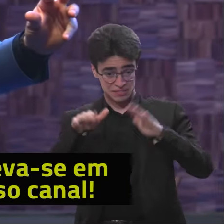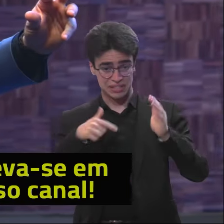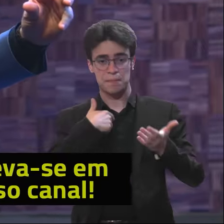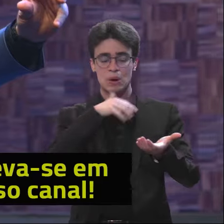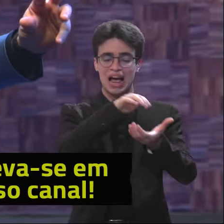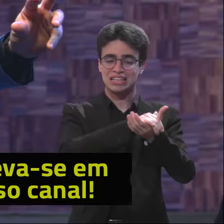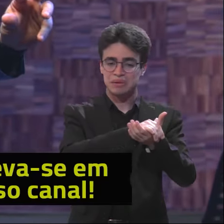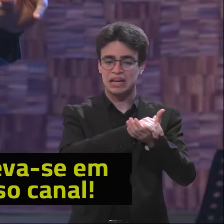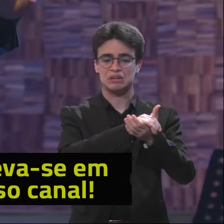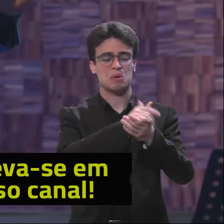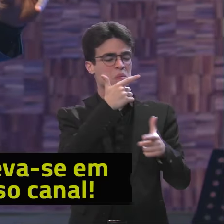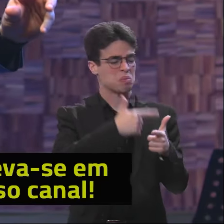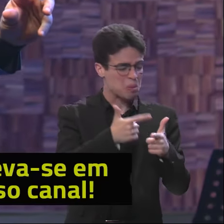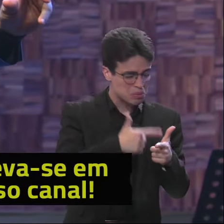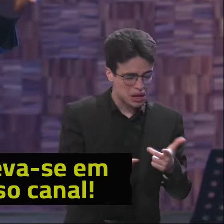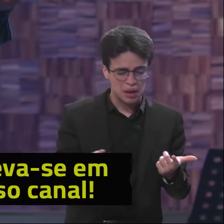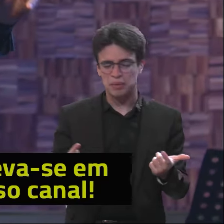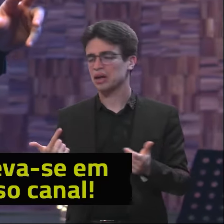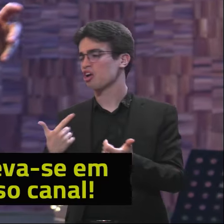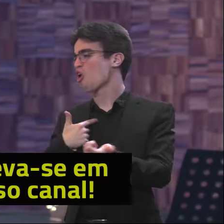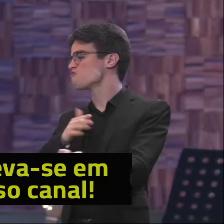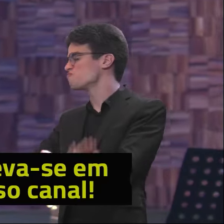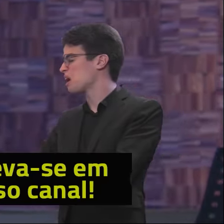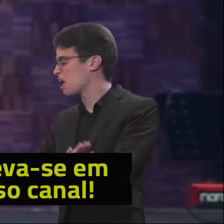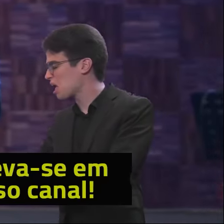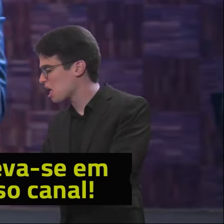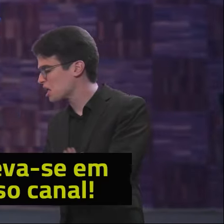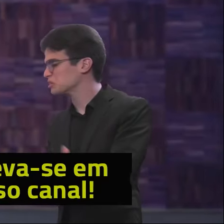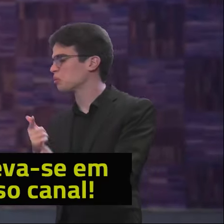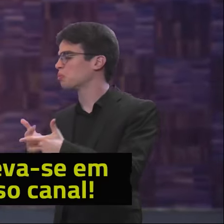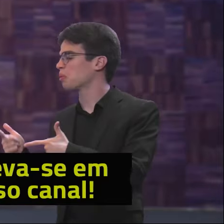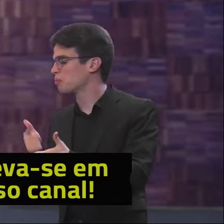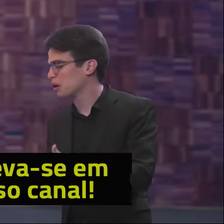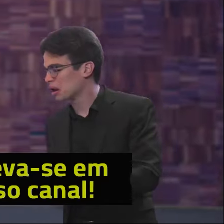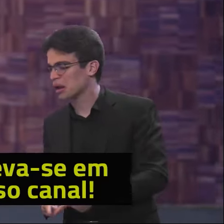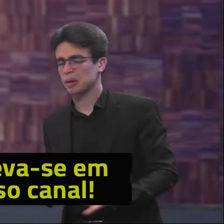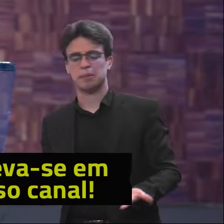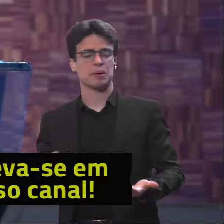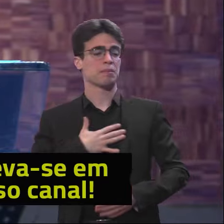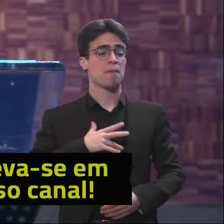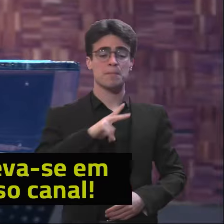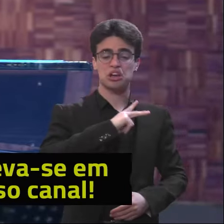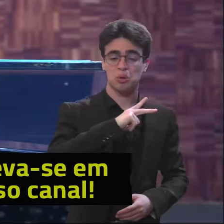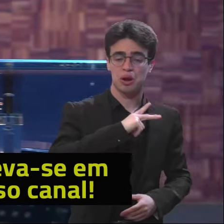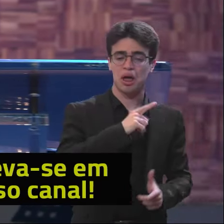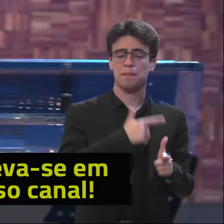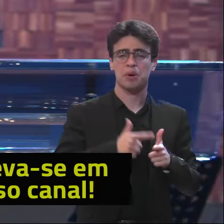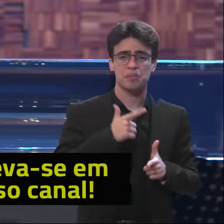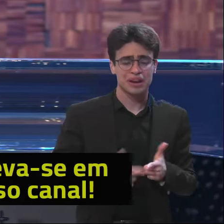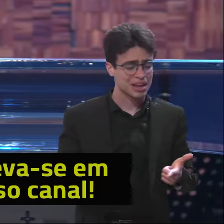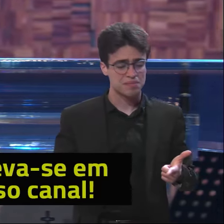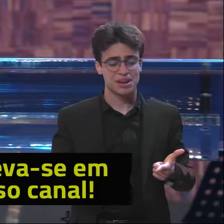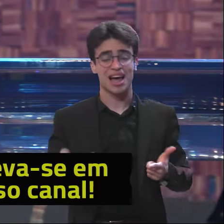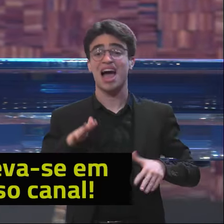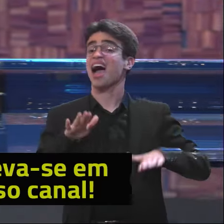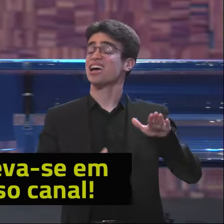de vícios que não conseguimos resolver, problemas pessoais, tem a ver